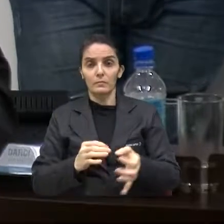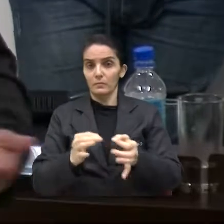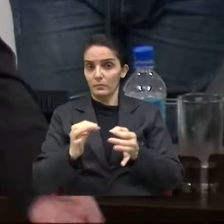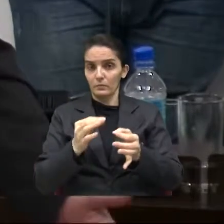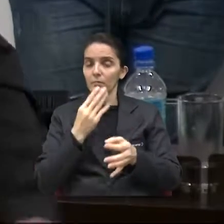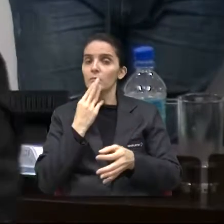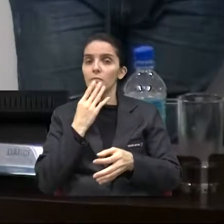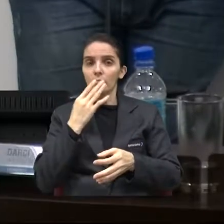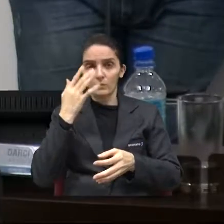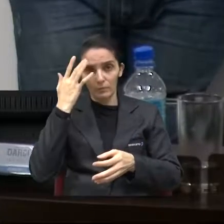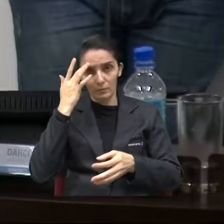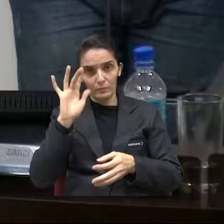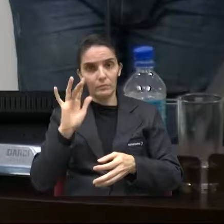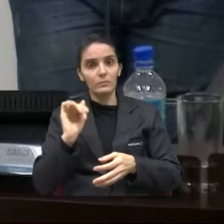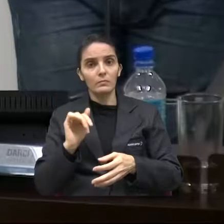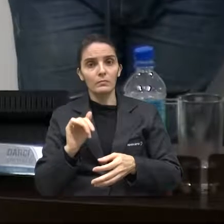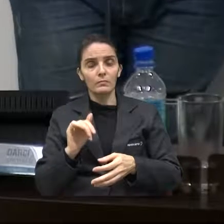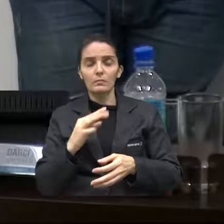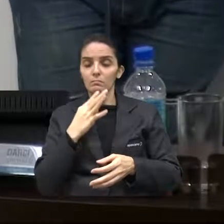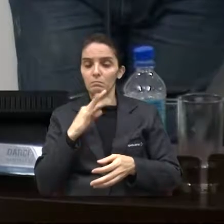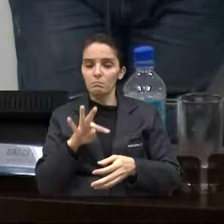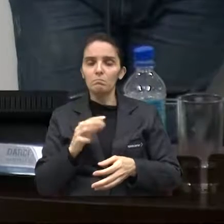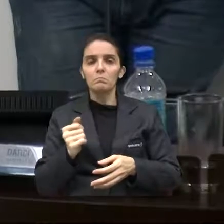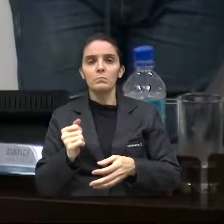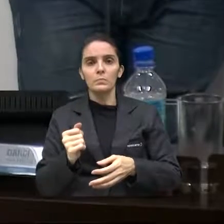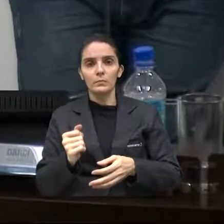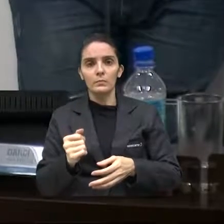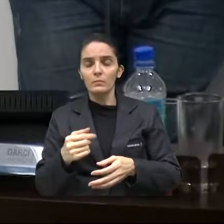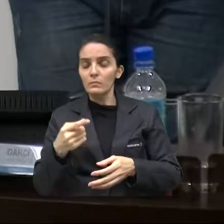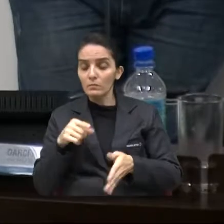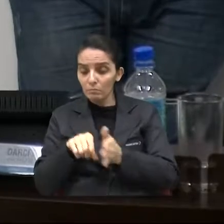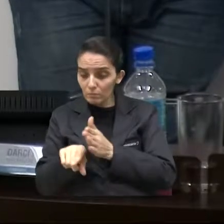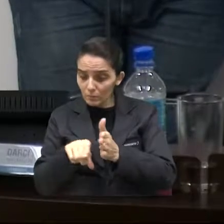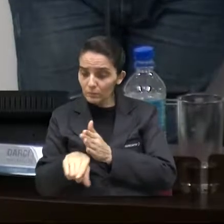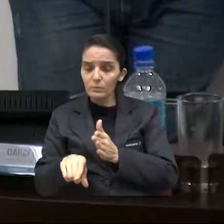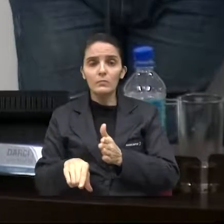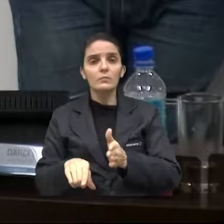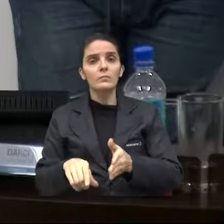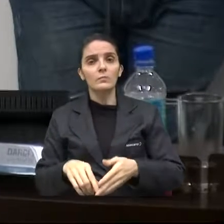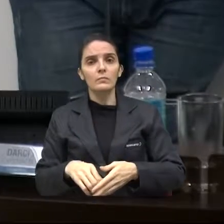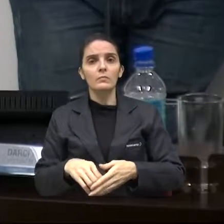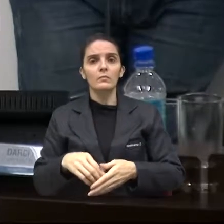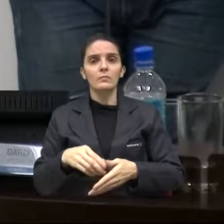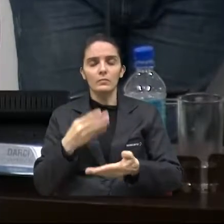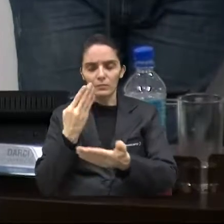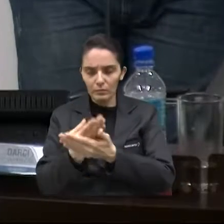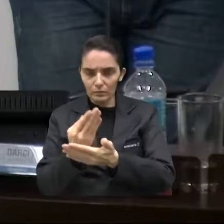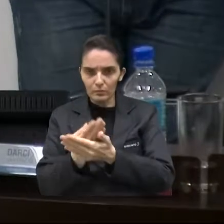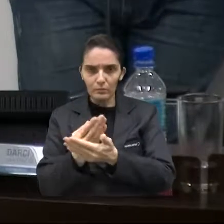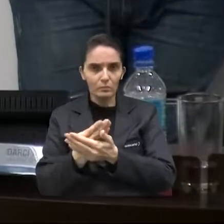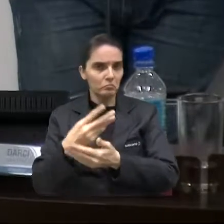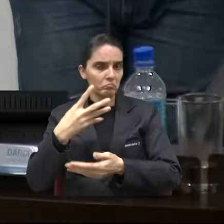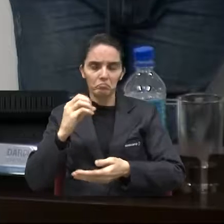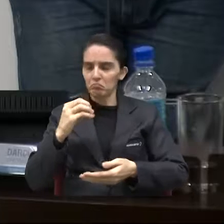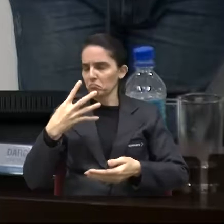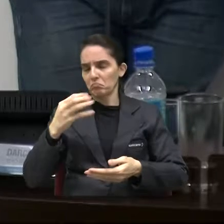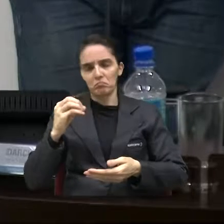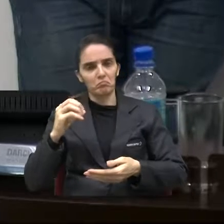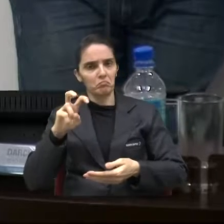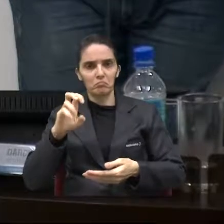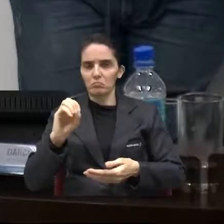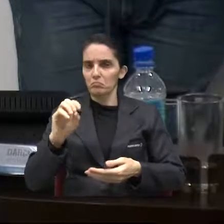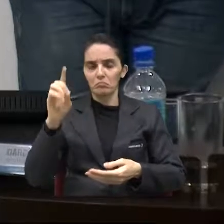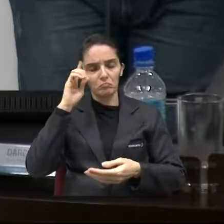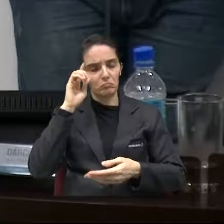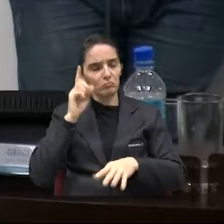assim, na minha mão, cair nas comissões. Aquilo que eu não entender, eu vou segurar para poder estudar, seja por 30, 40, 50, o